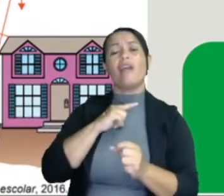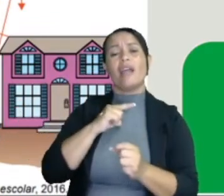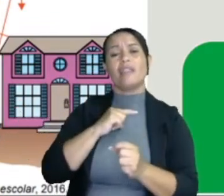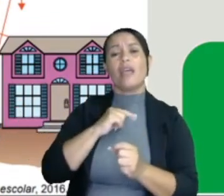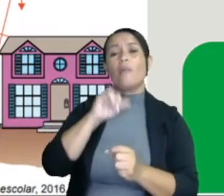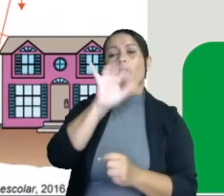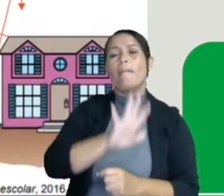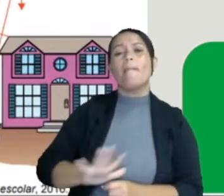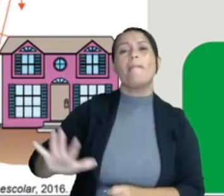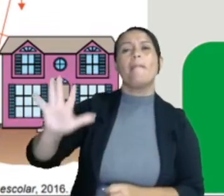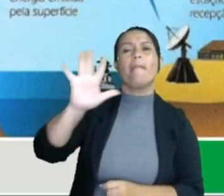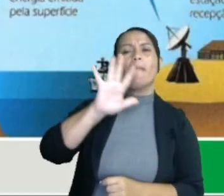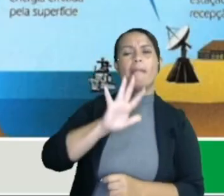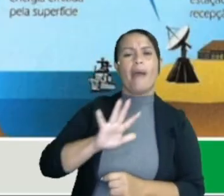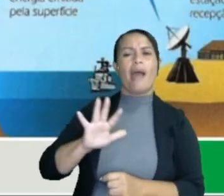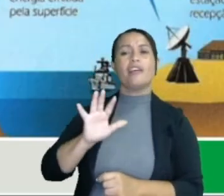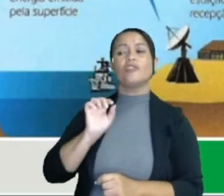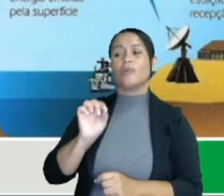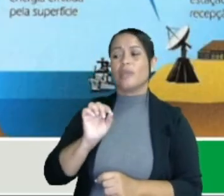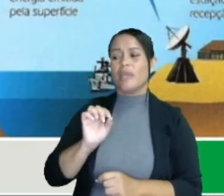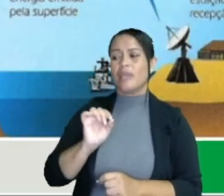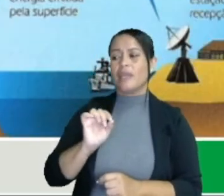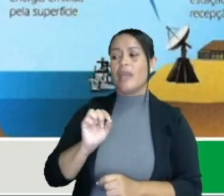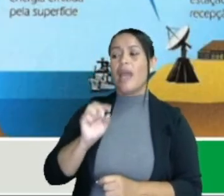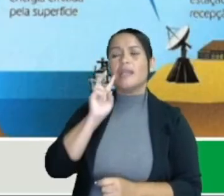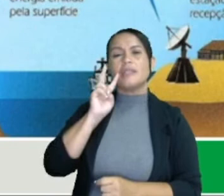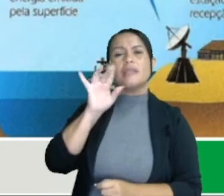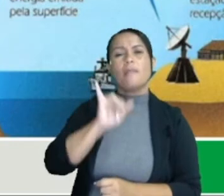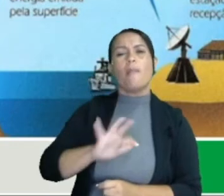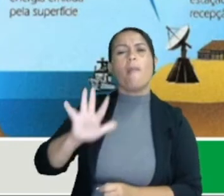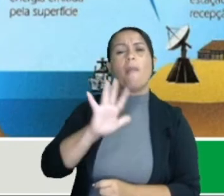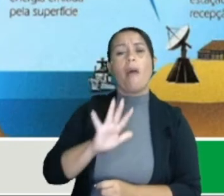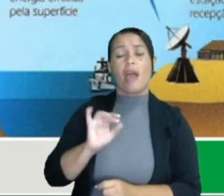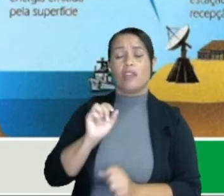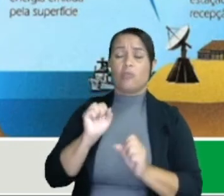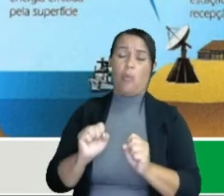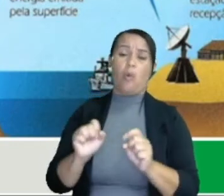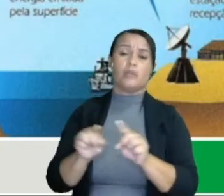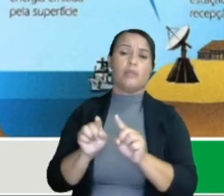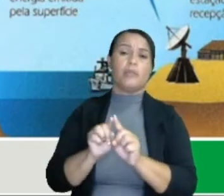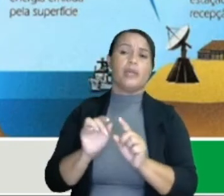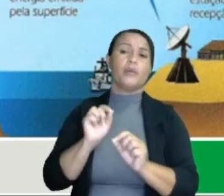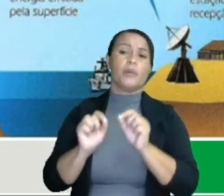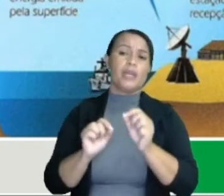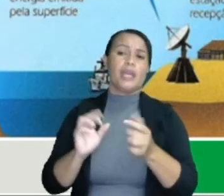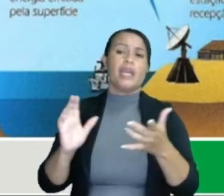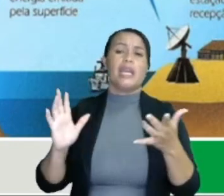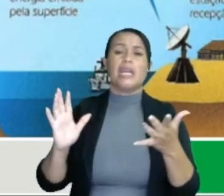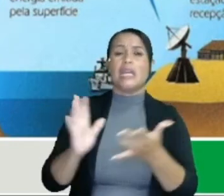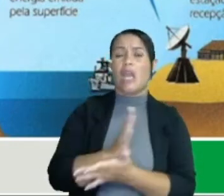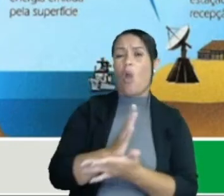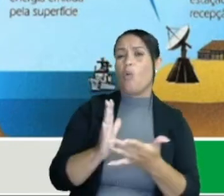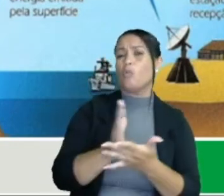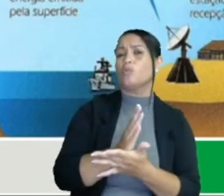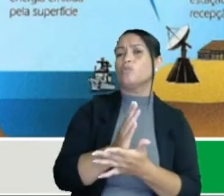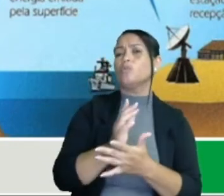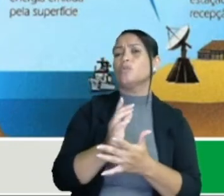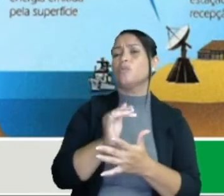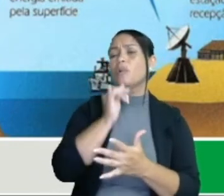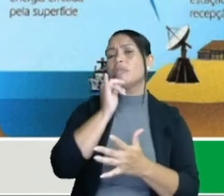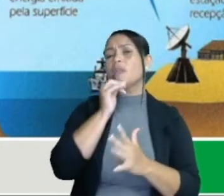de satélite. Essas imagens de satélites, elas vão ser posteriormente trabalhadas em algum software, ou seja, algum